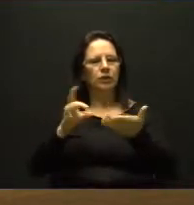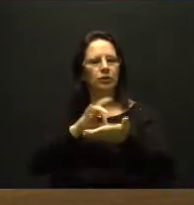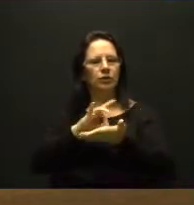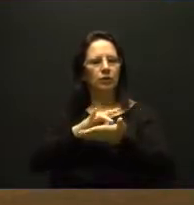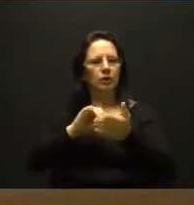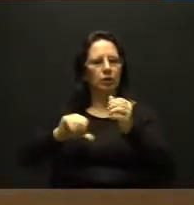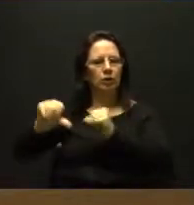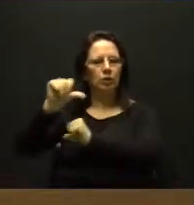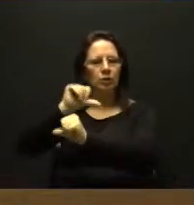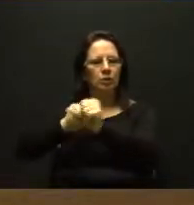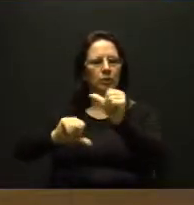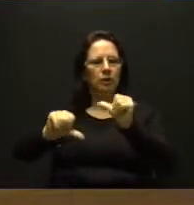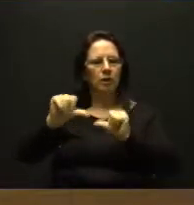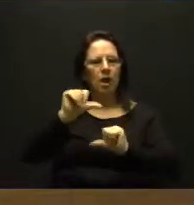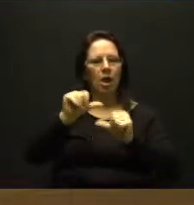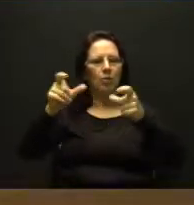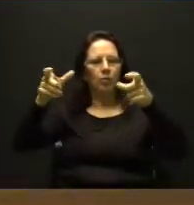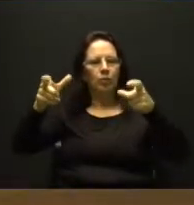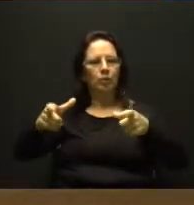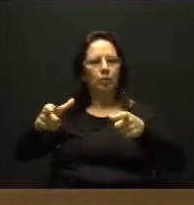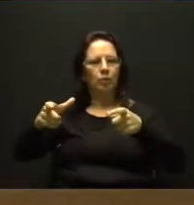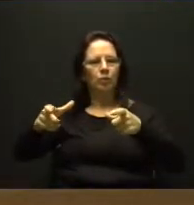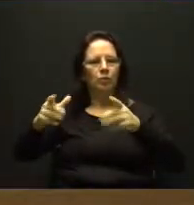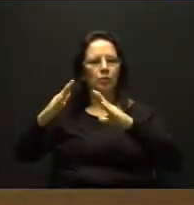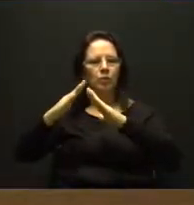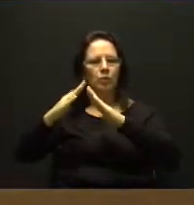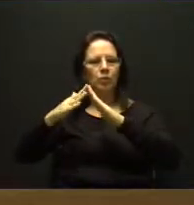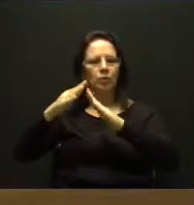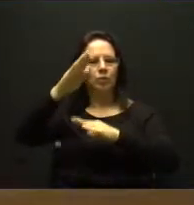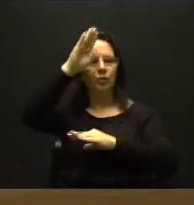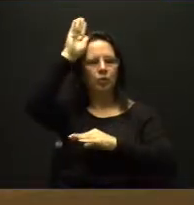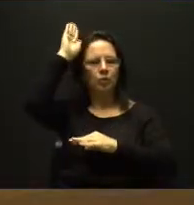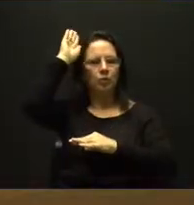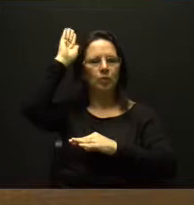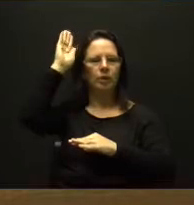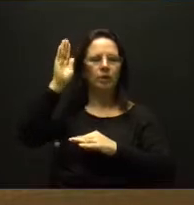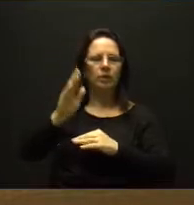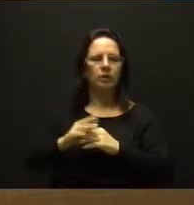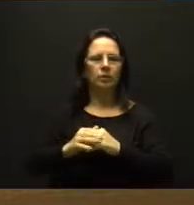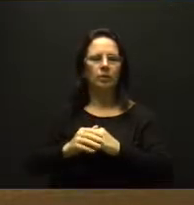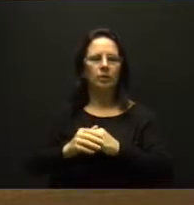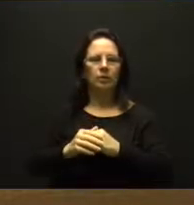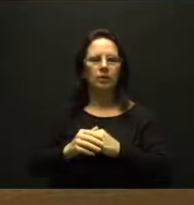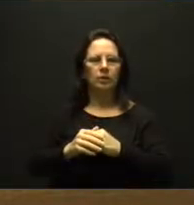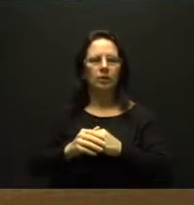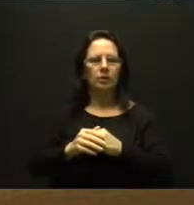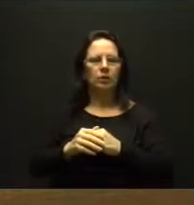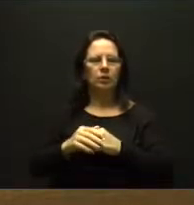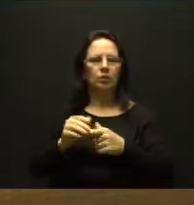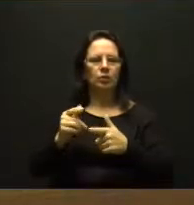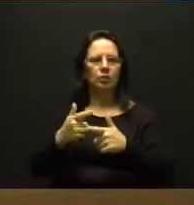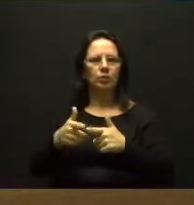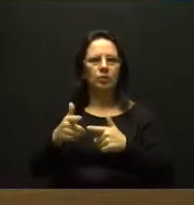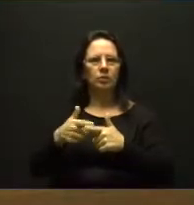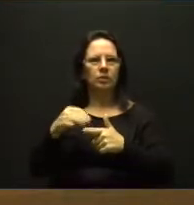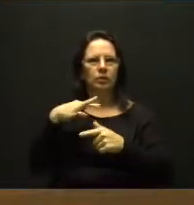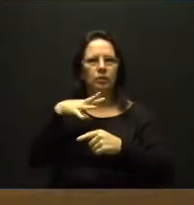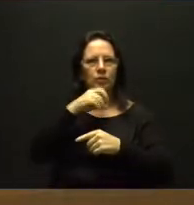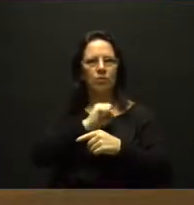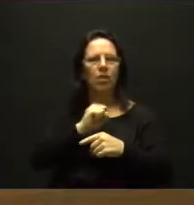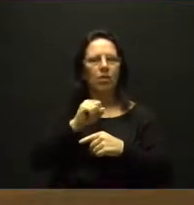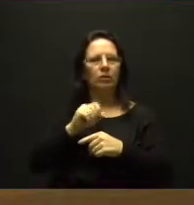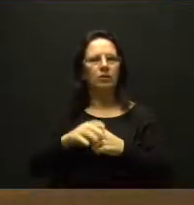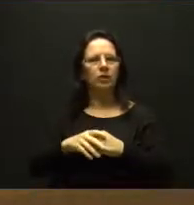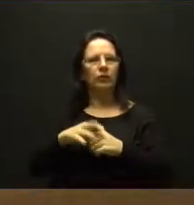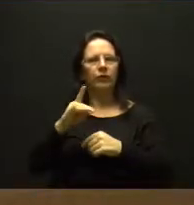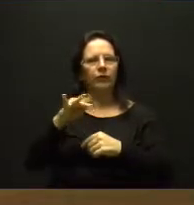mudarmos a localização do nosso corpo de bombeiro do dono a questão estratégica e também